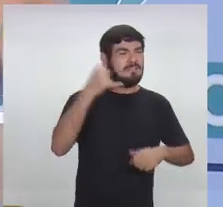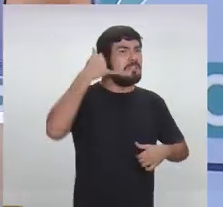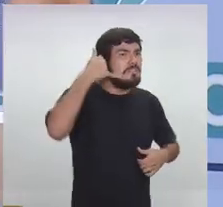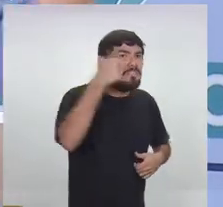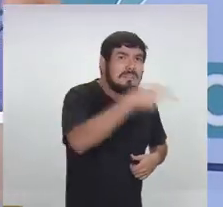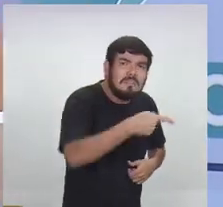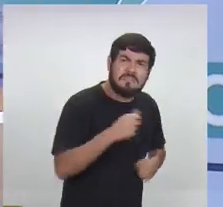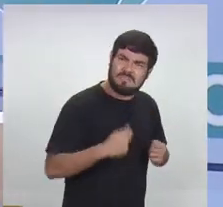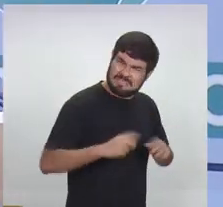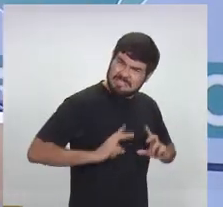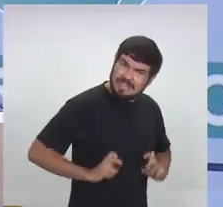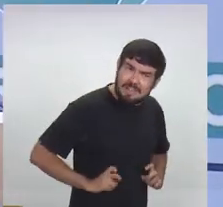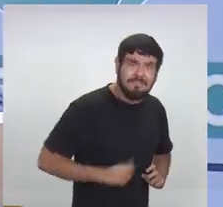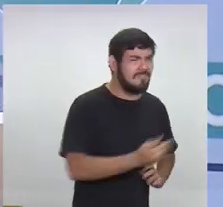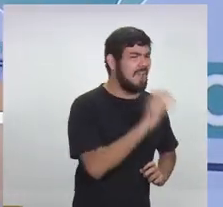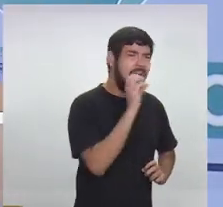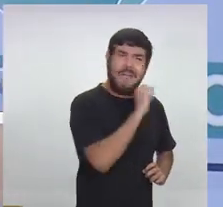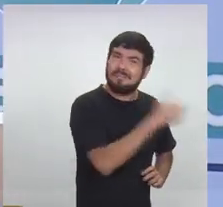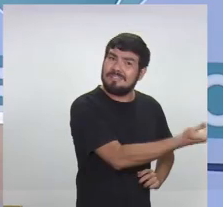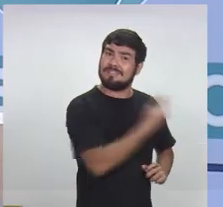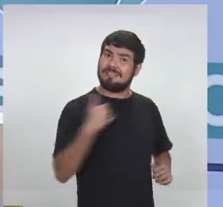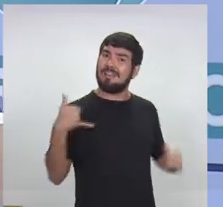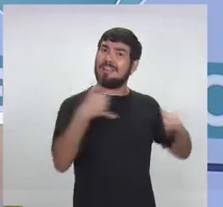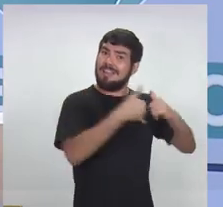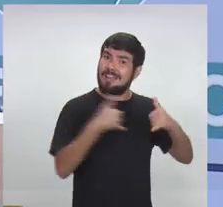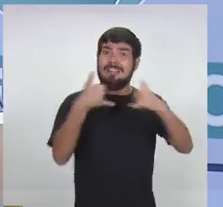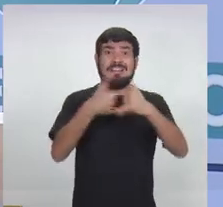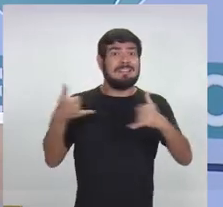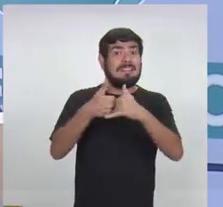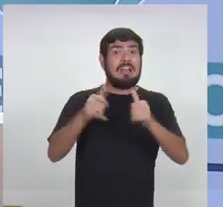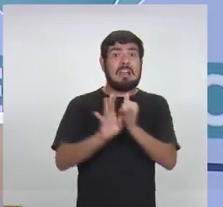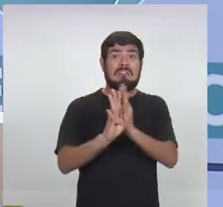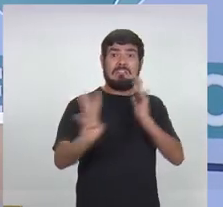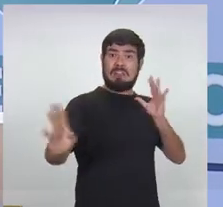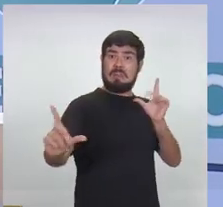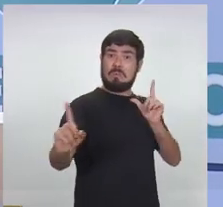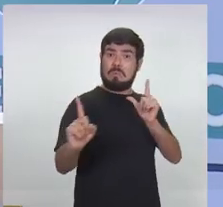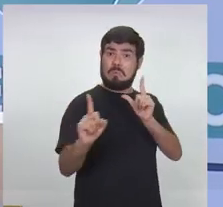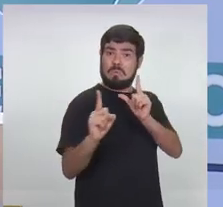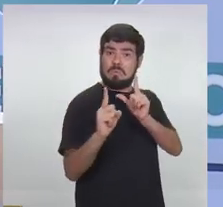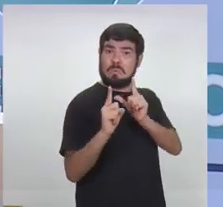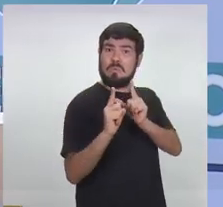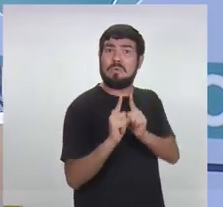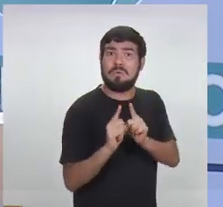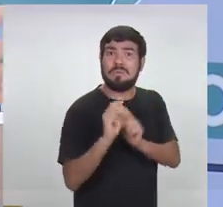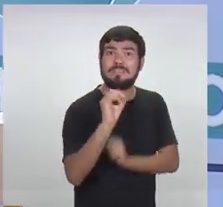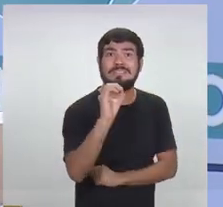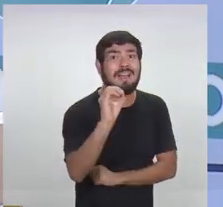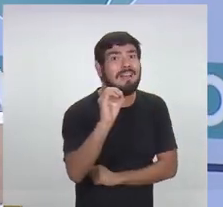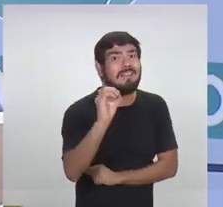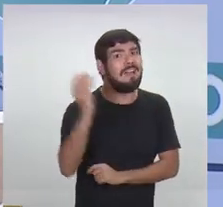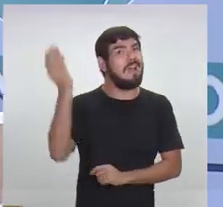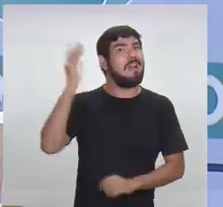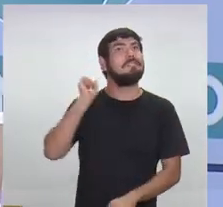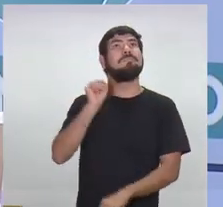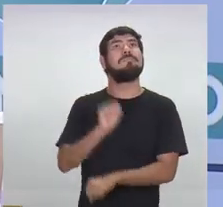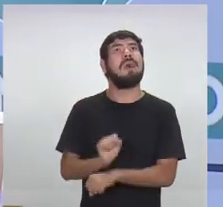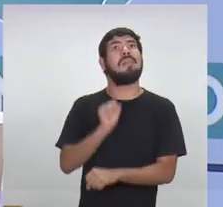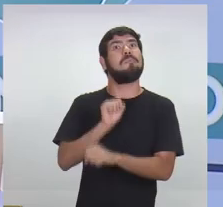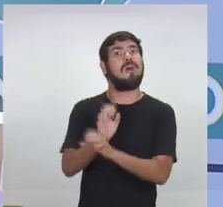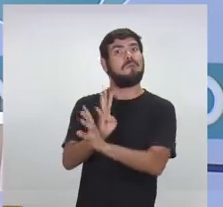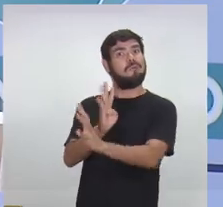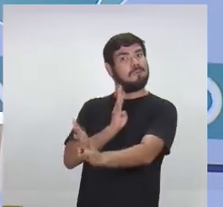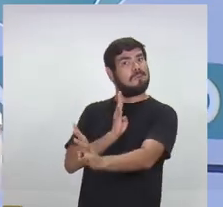o exame compareça à unidade tal e assim zeramos diversos dos procedimentos que estavam parados há mais de